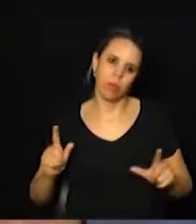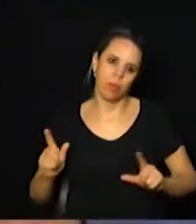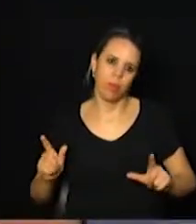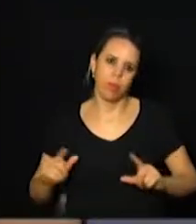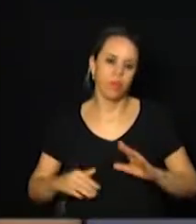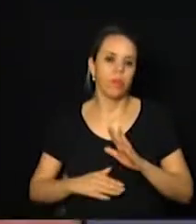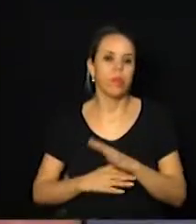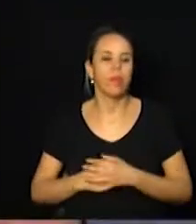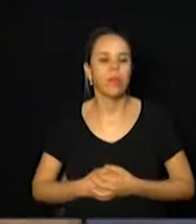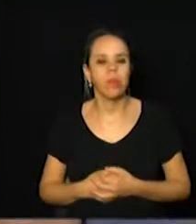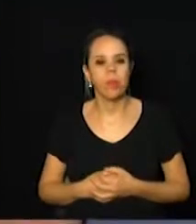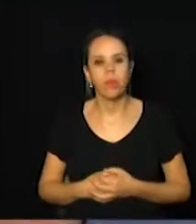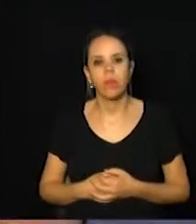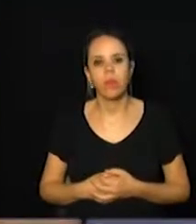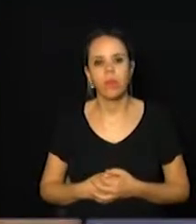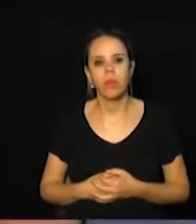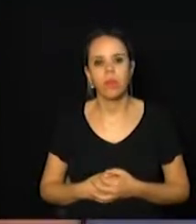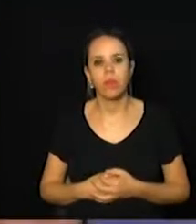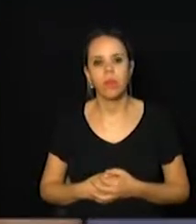Câmara